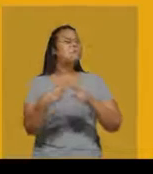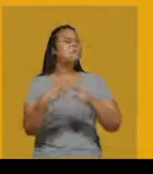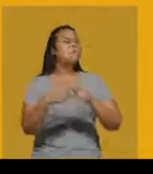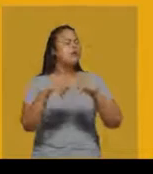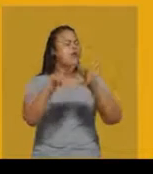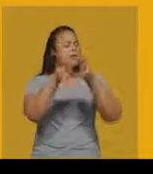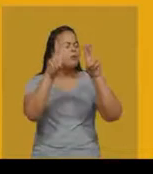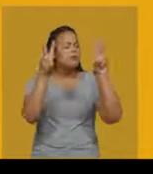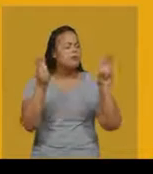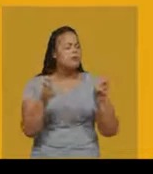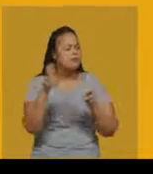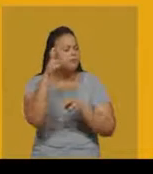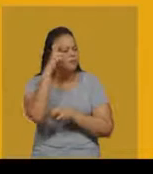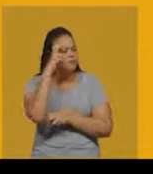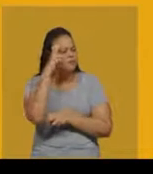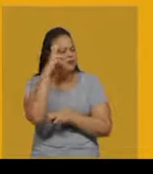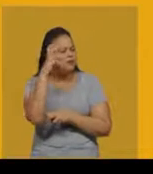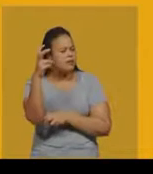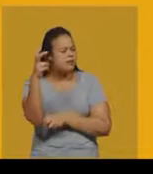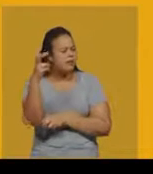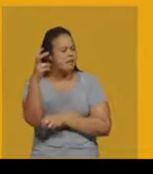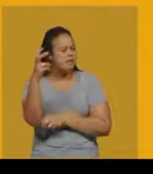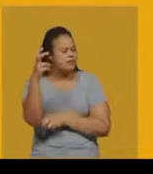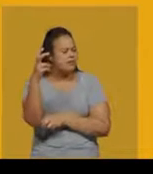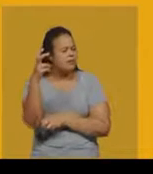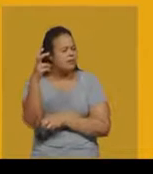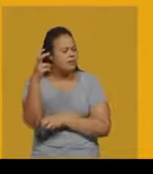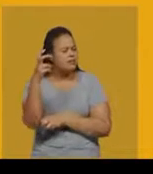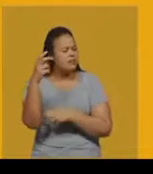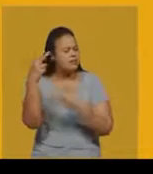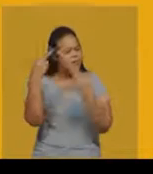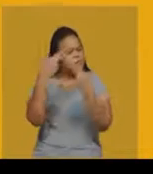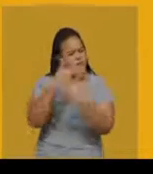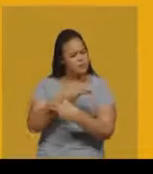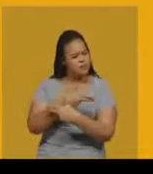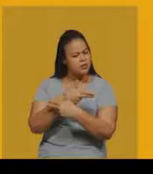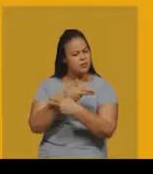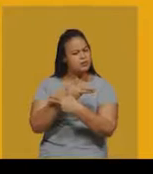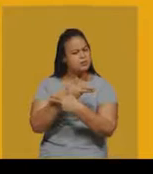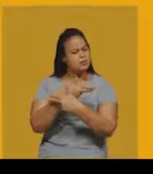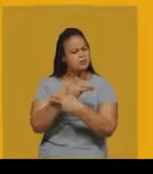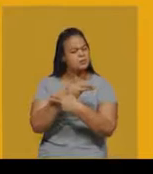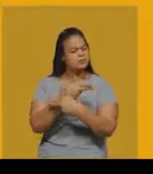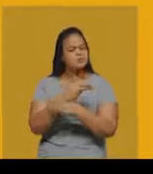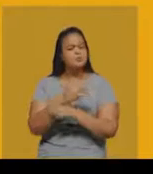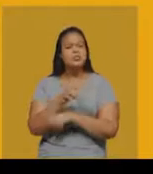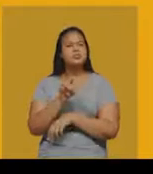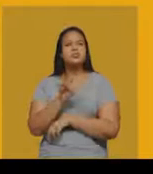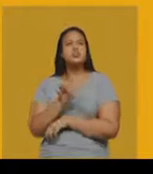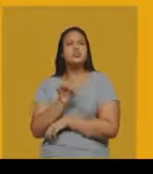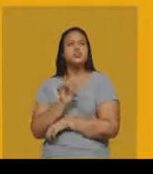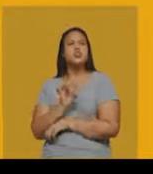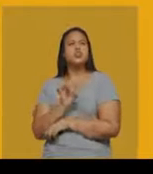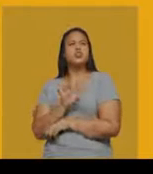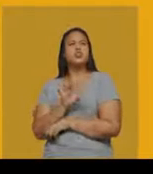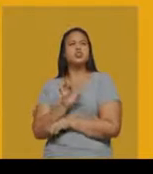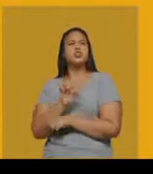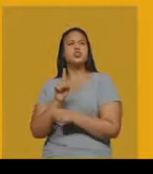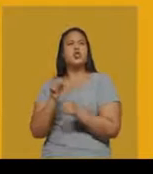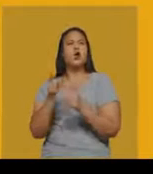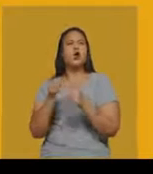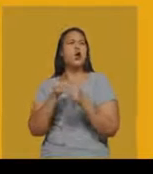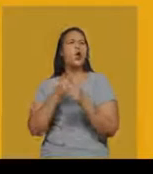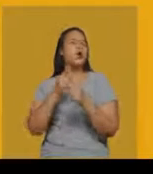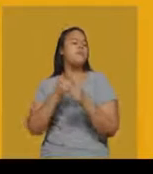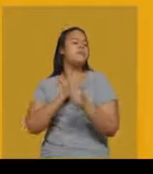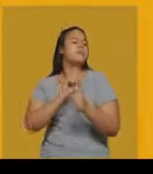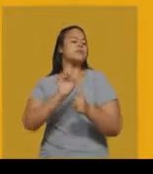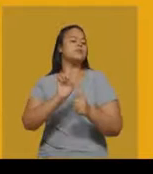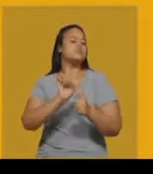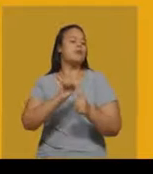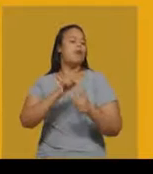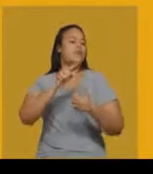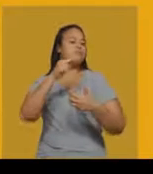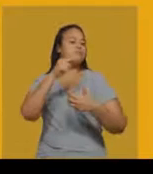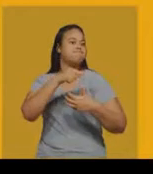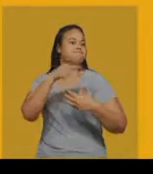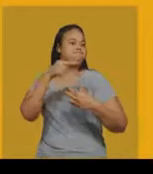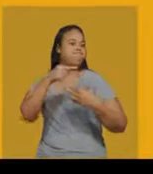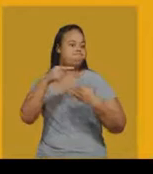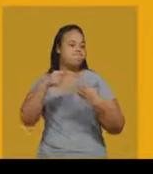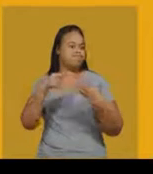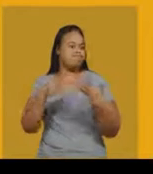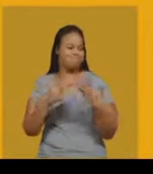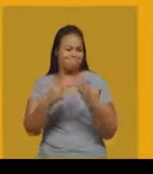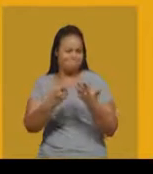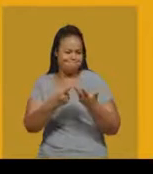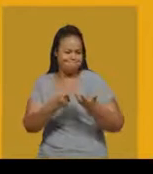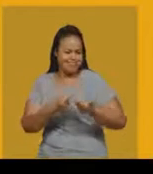A gente precisa entender que a cultura hip hop, ela não é apenas uma coisa, ela é várias coisas. A cultura